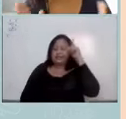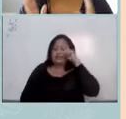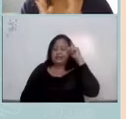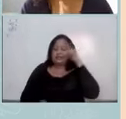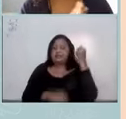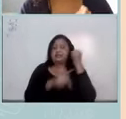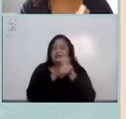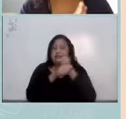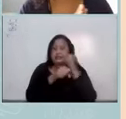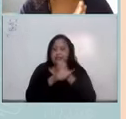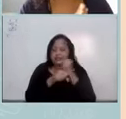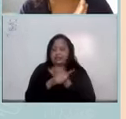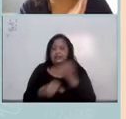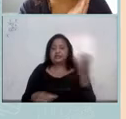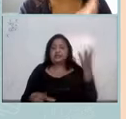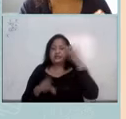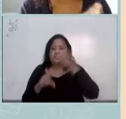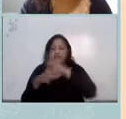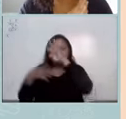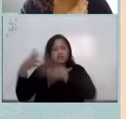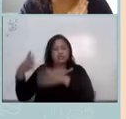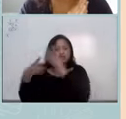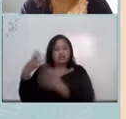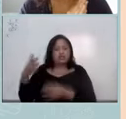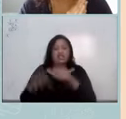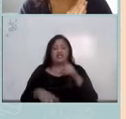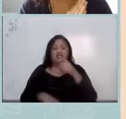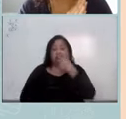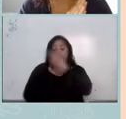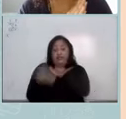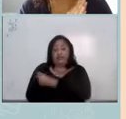calendário. A vacina da febre amarela, ela só entra